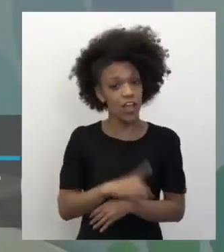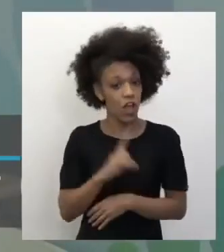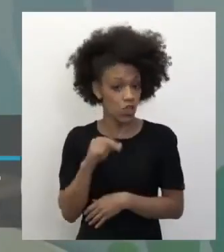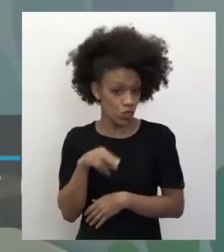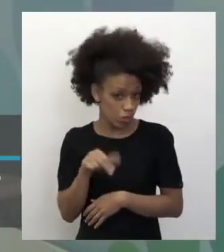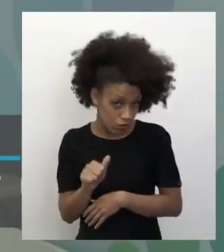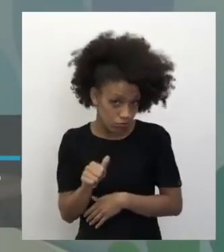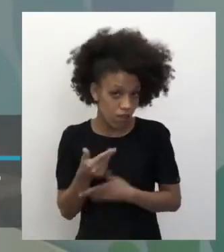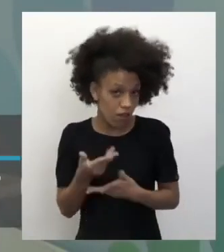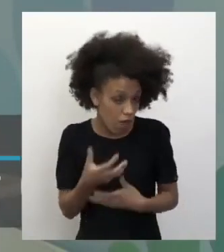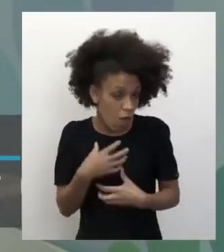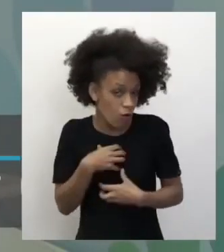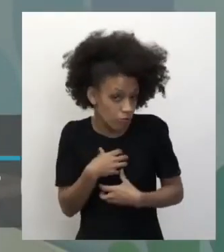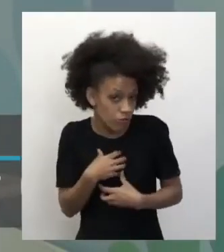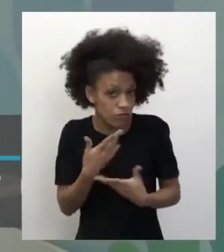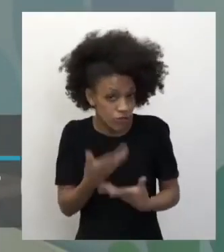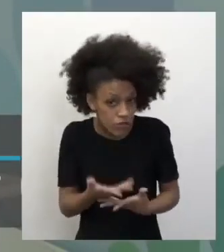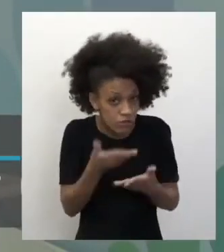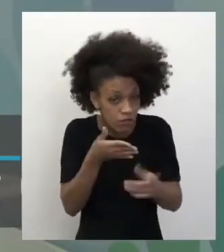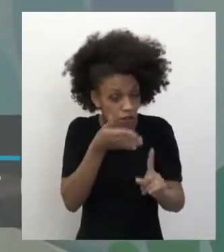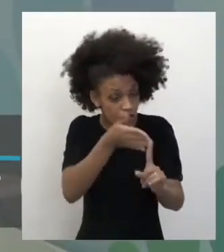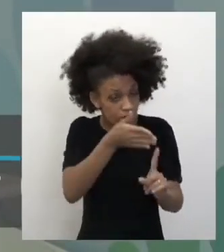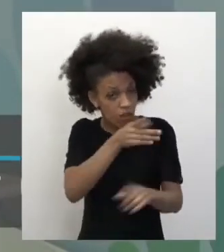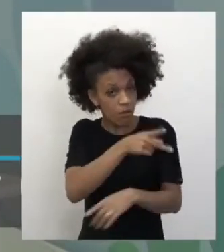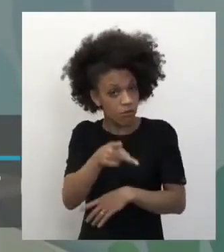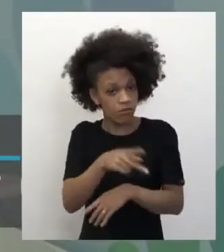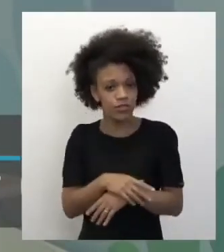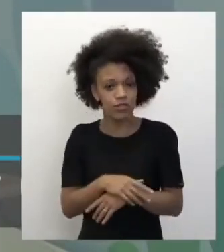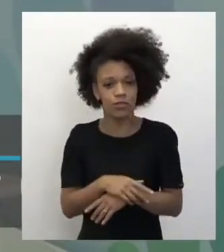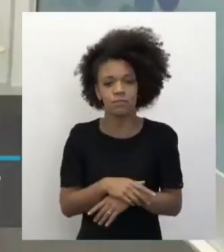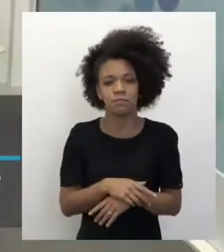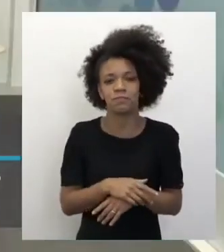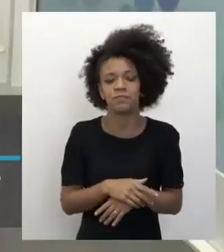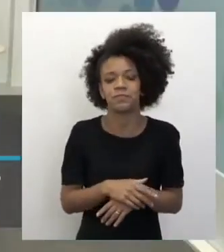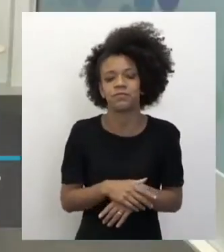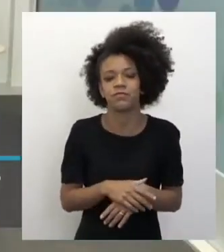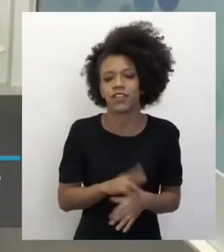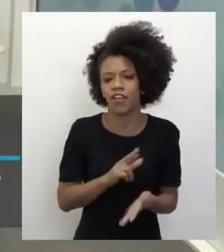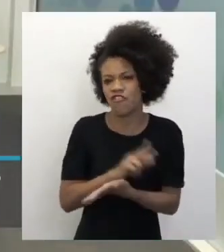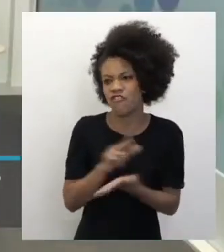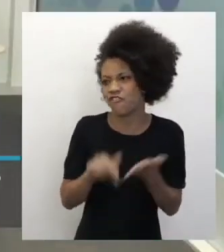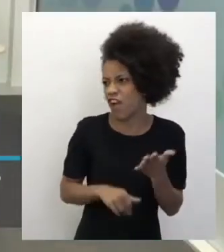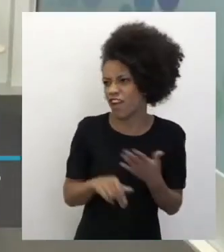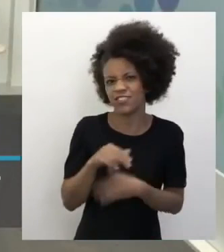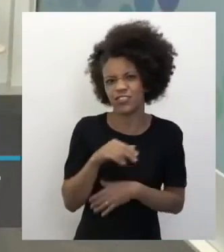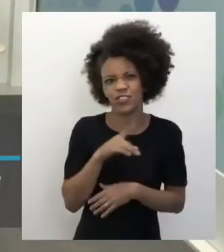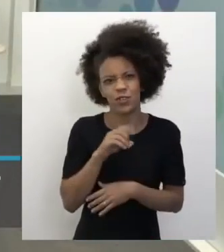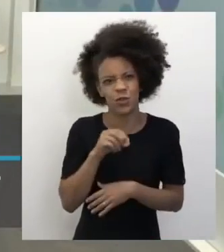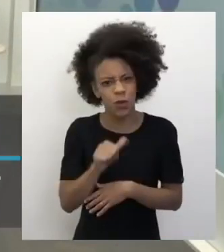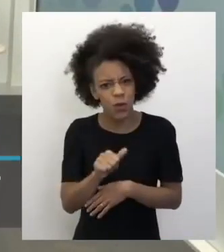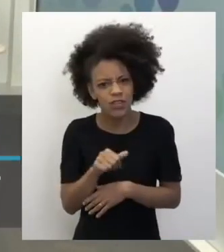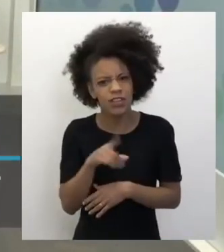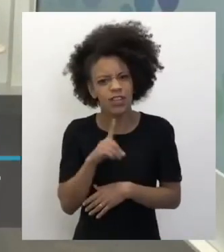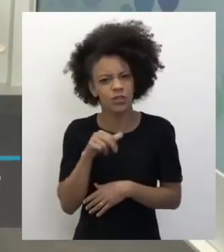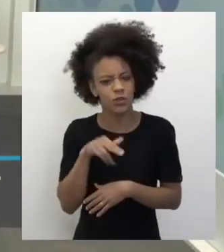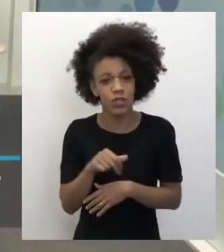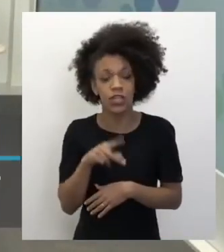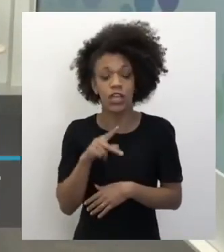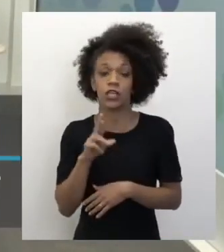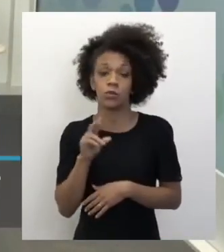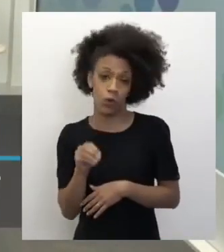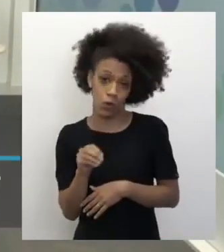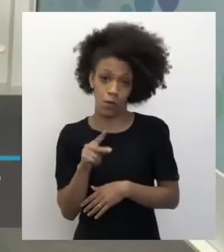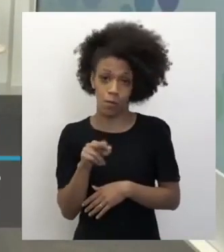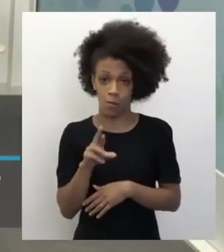é a maneira como se refere à professora, eu tô amando isso. Vários, hein, Team Dona? Vários Team Dona e Team Pro.